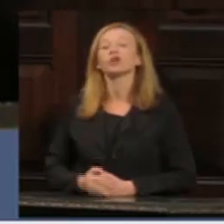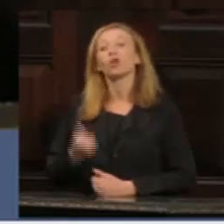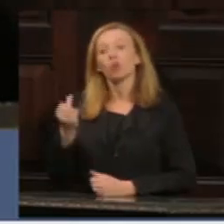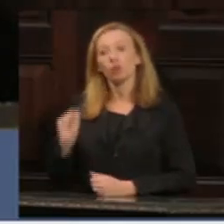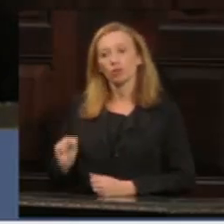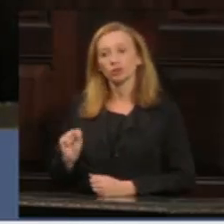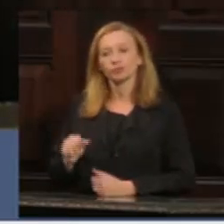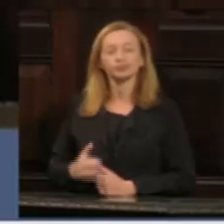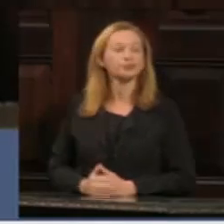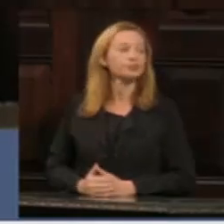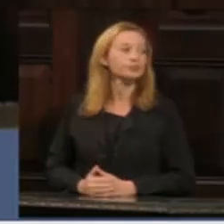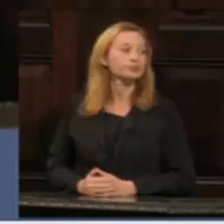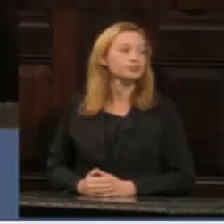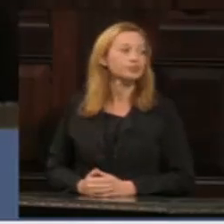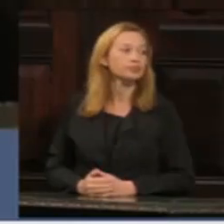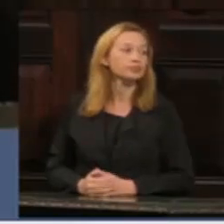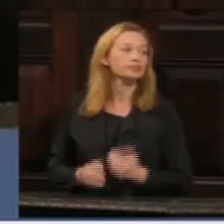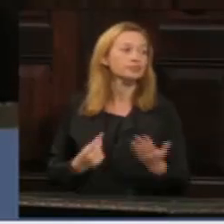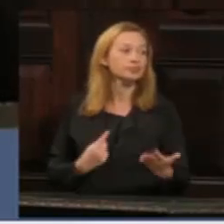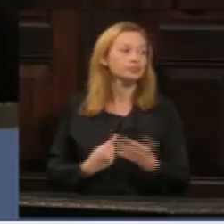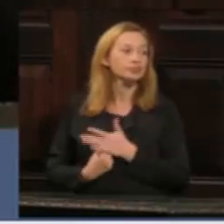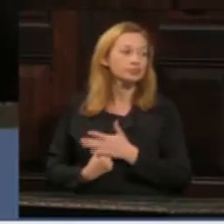8. Defender